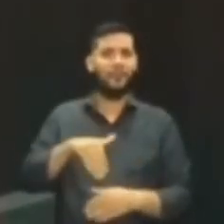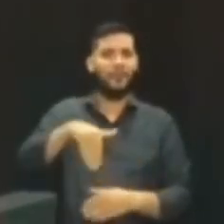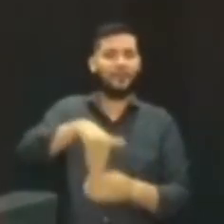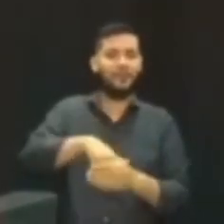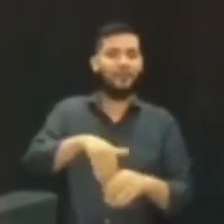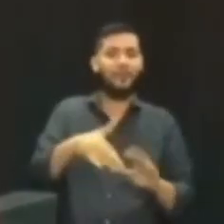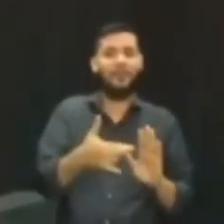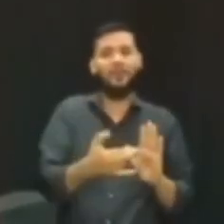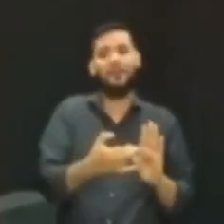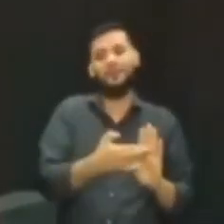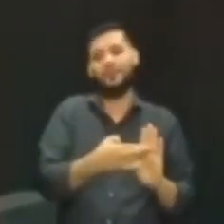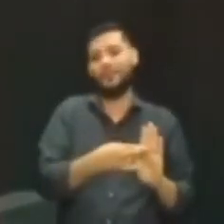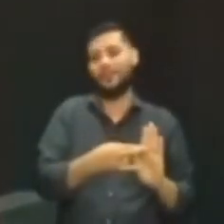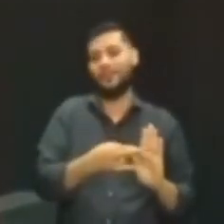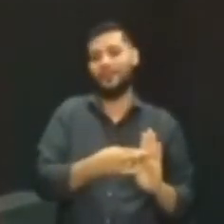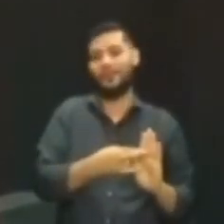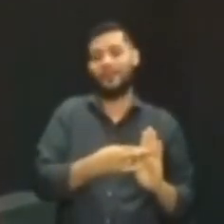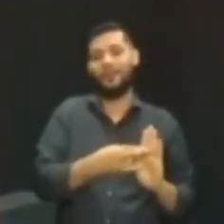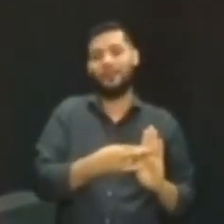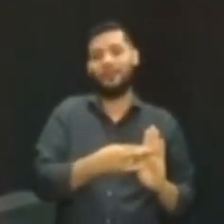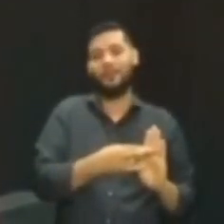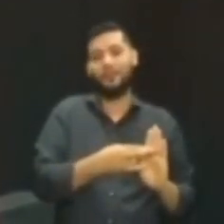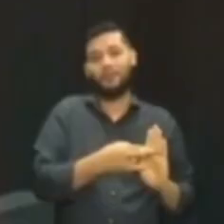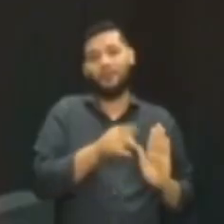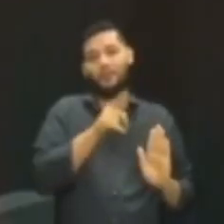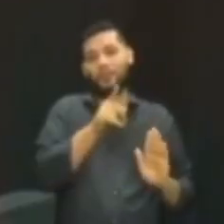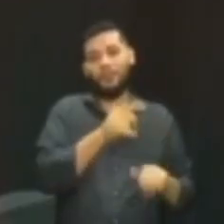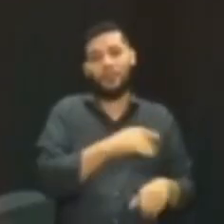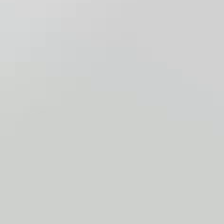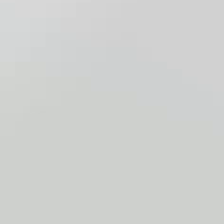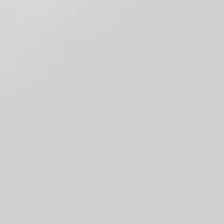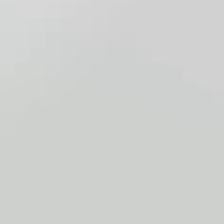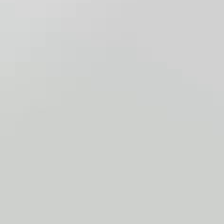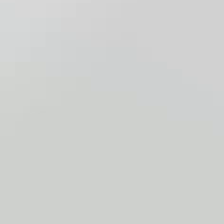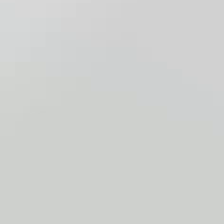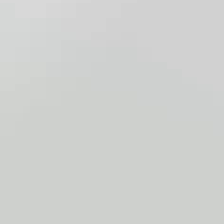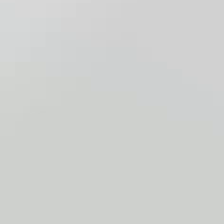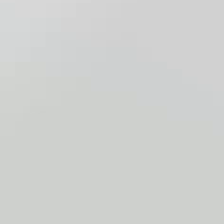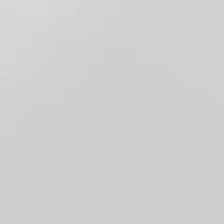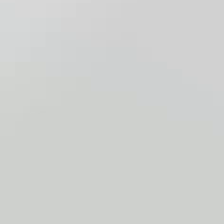regimento, deputado. Vossa Excelência deixou passar o tempo de pedir a verificação.